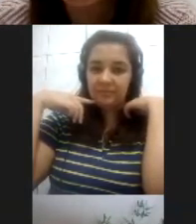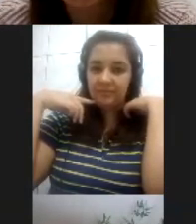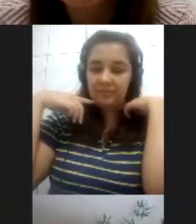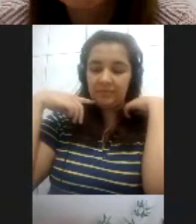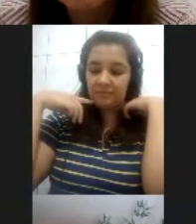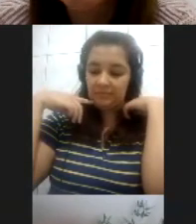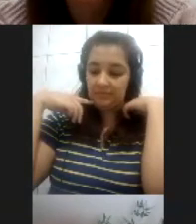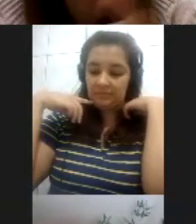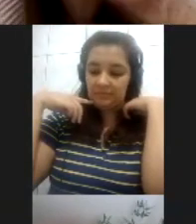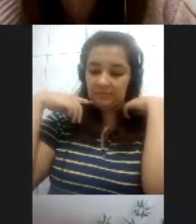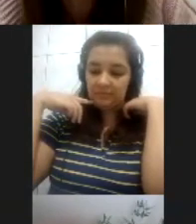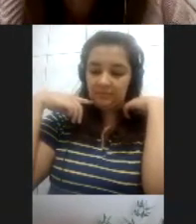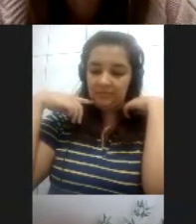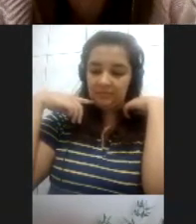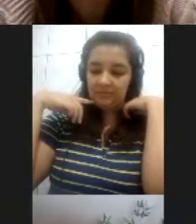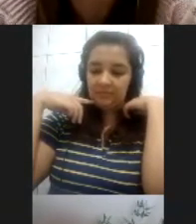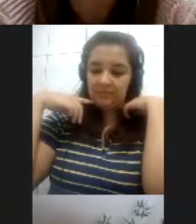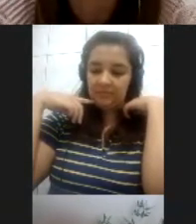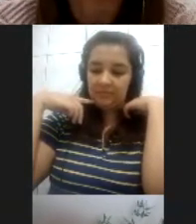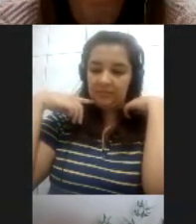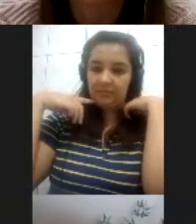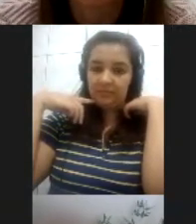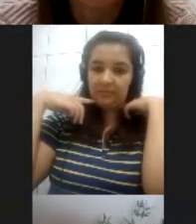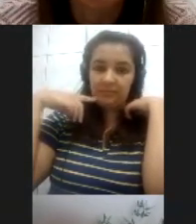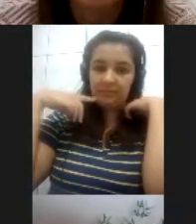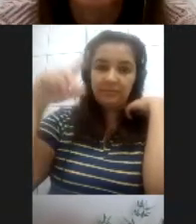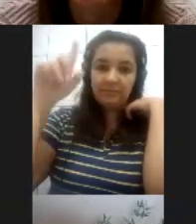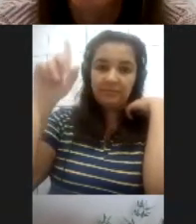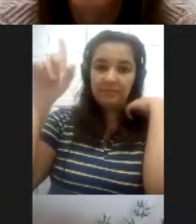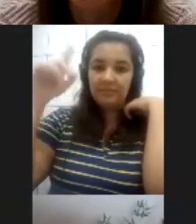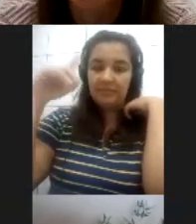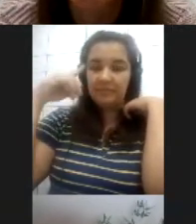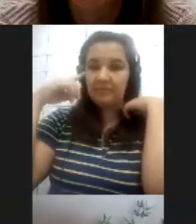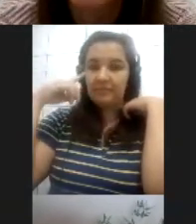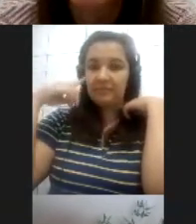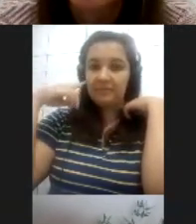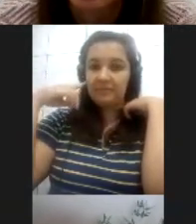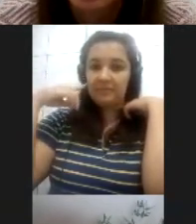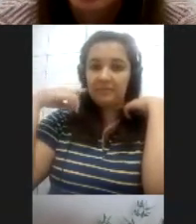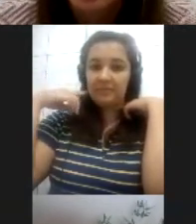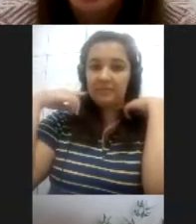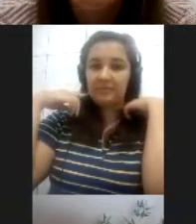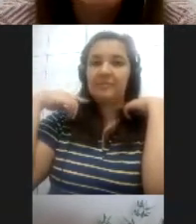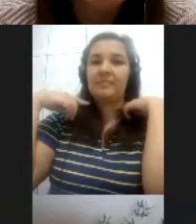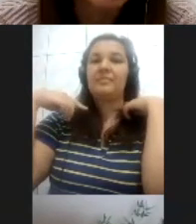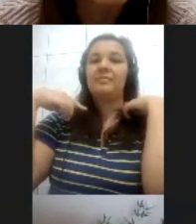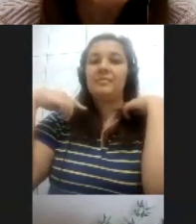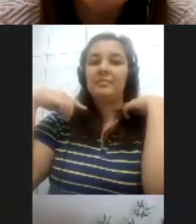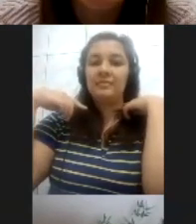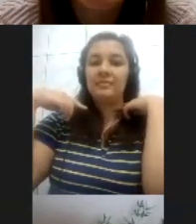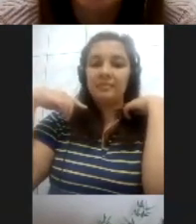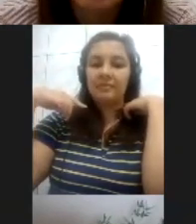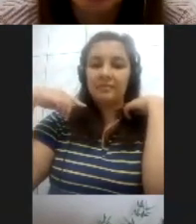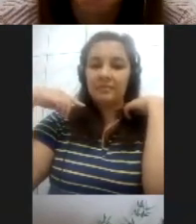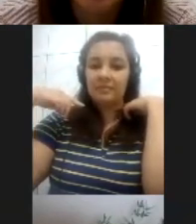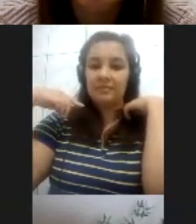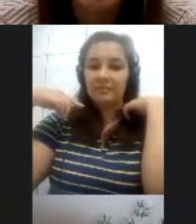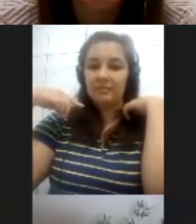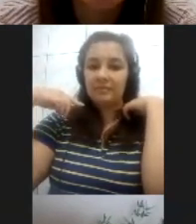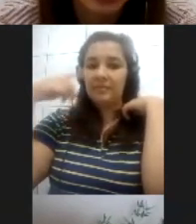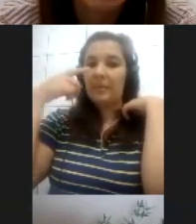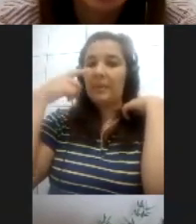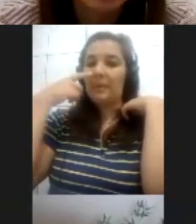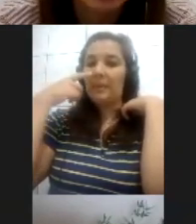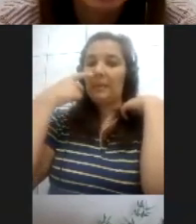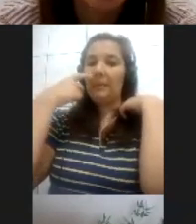aula. Mas eu não entendo que pena. Como funciona, então eu peço desculpas. Mas se alguém quiser postar alguma